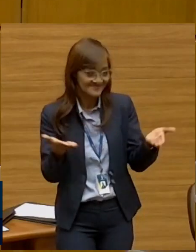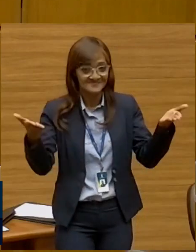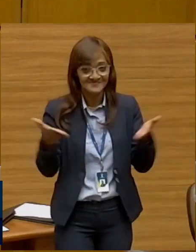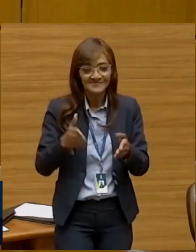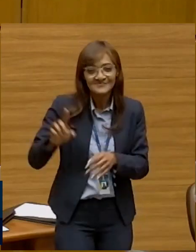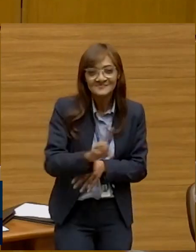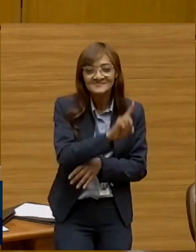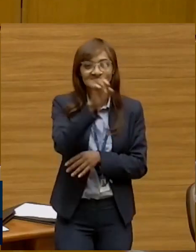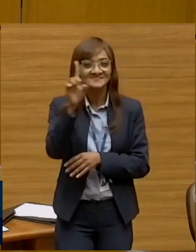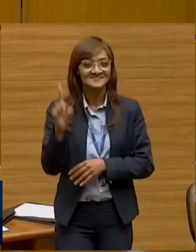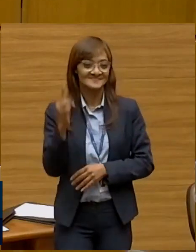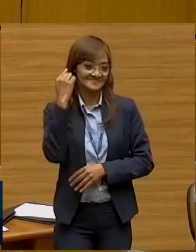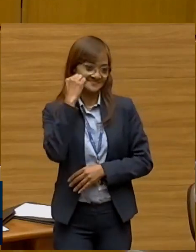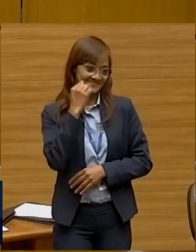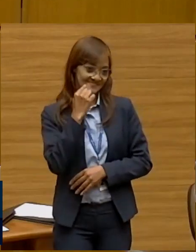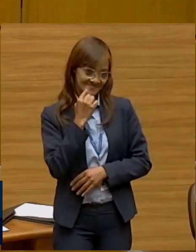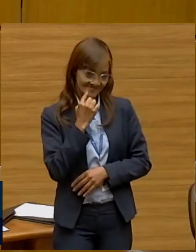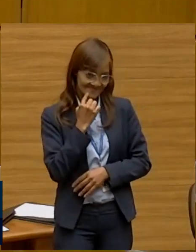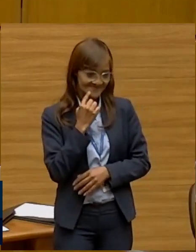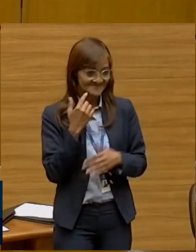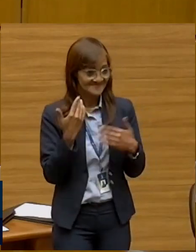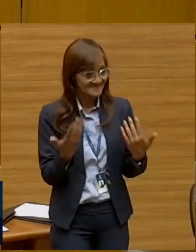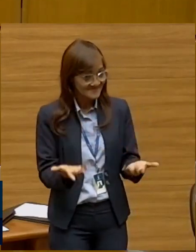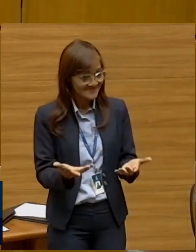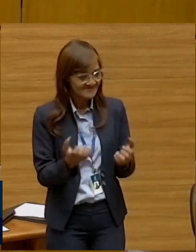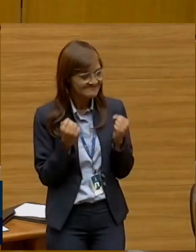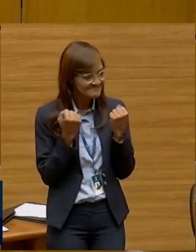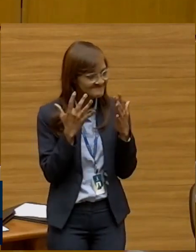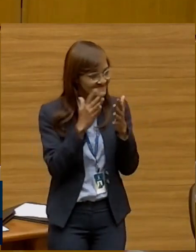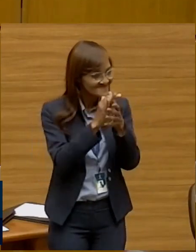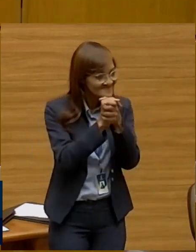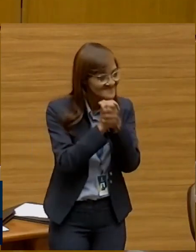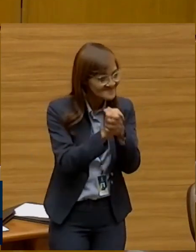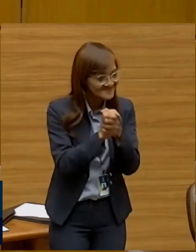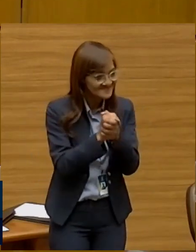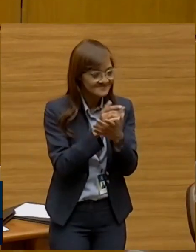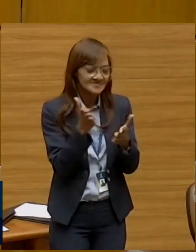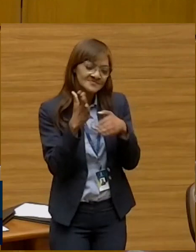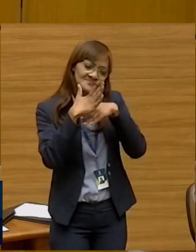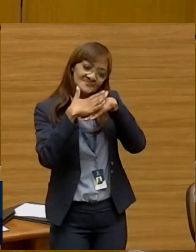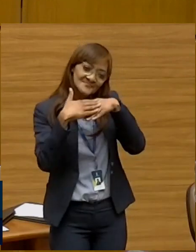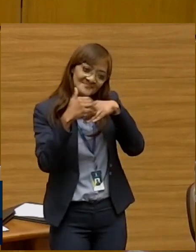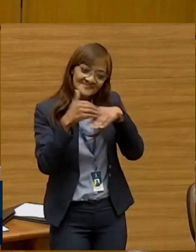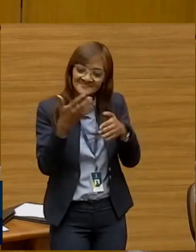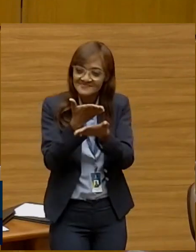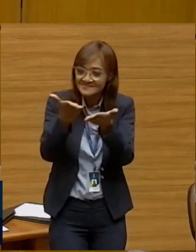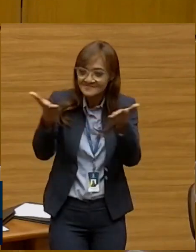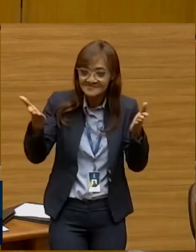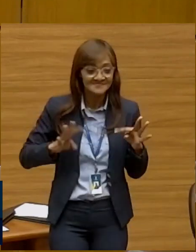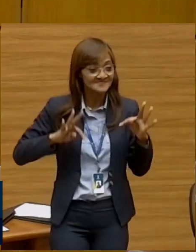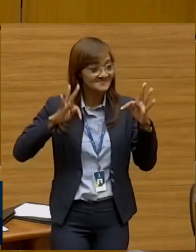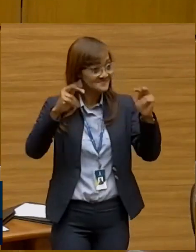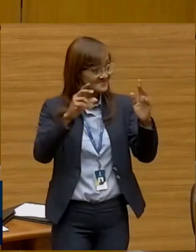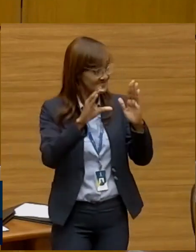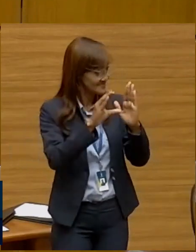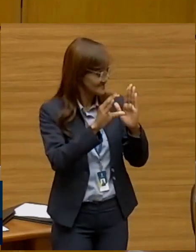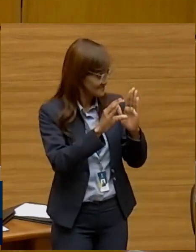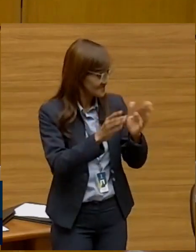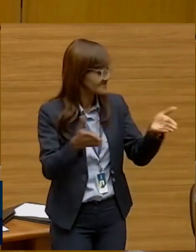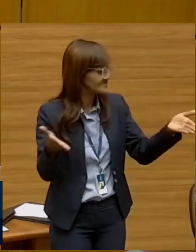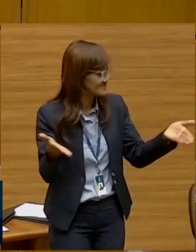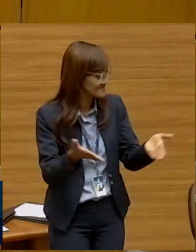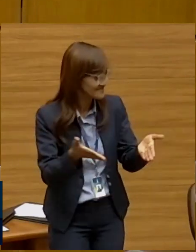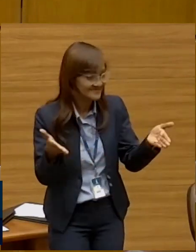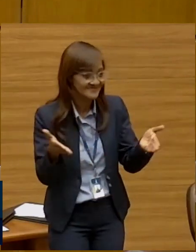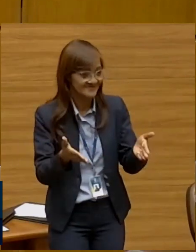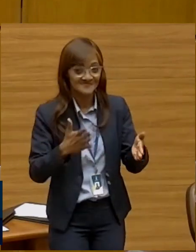gente comemora o Dia do Surdo. Então, quero saudar muito respeitosamente, com muito carinho, toda a comunidade que hoje, né,